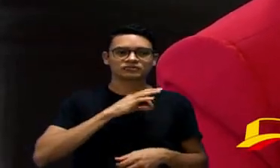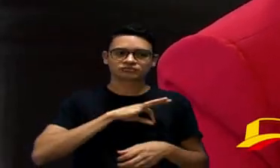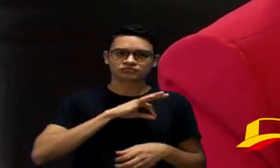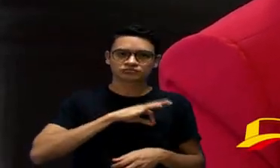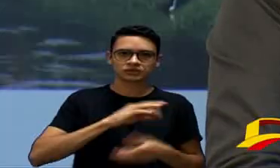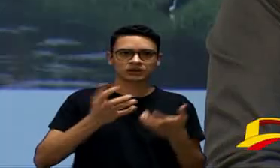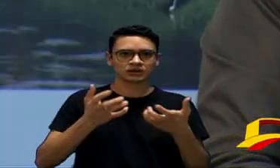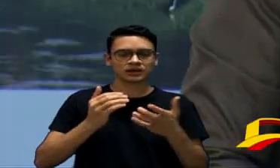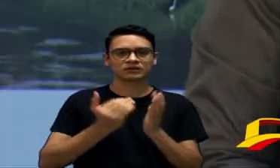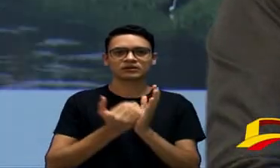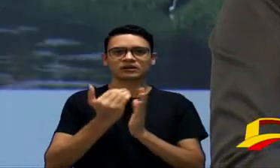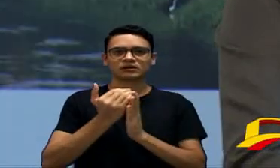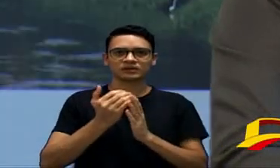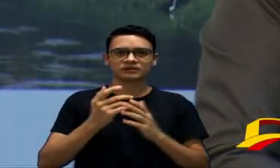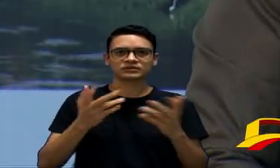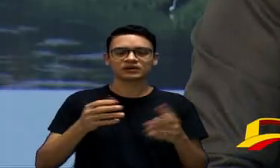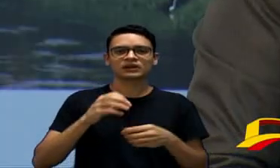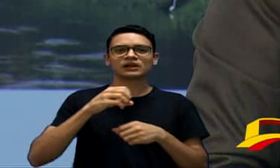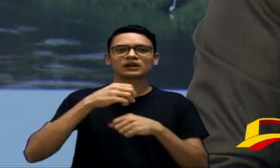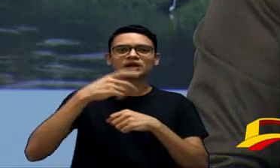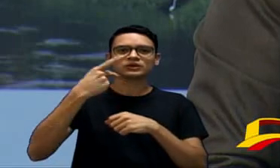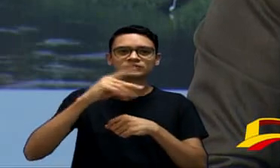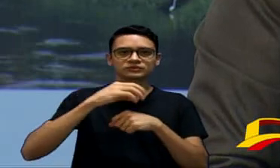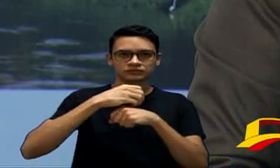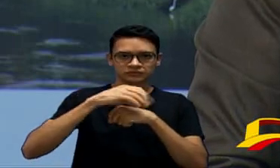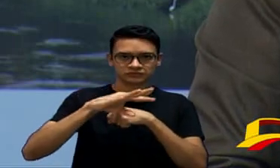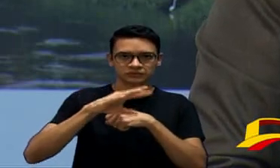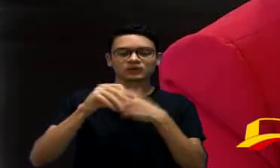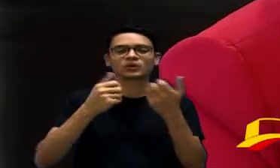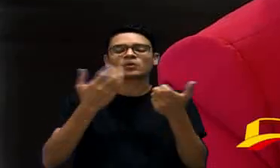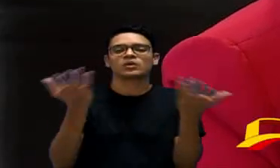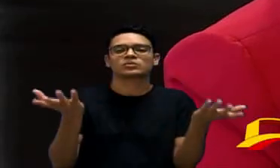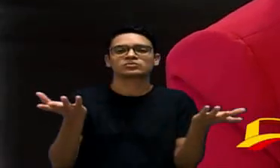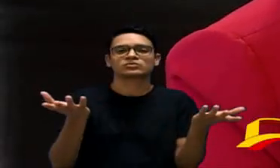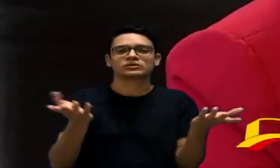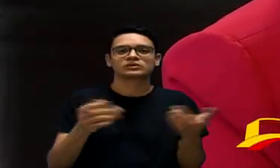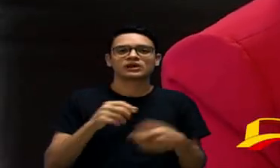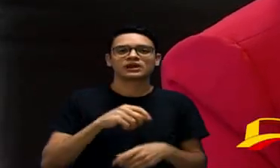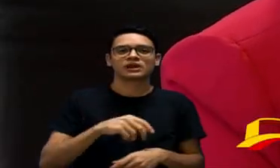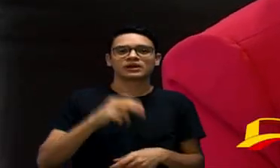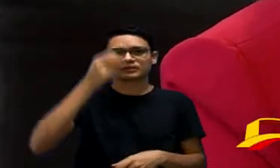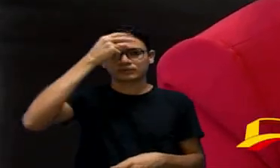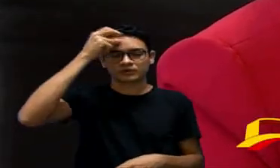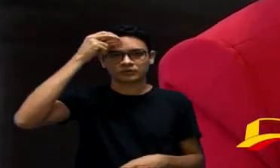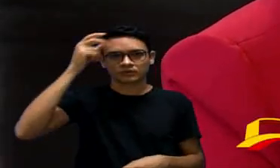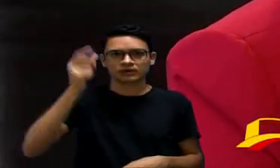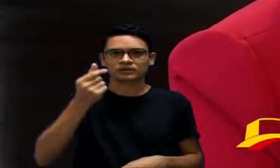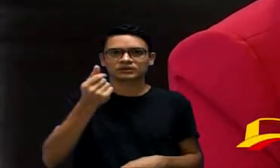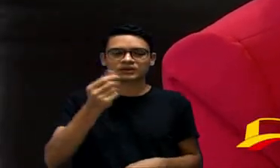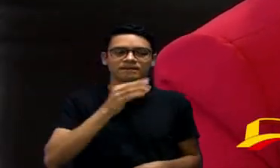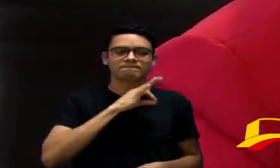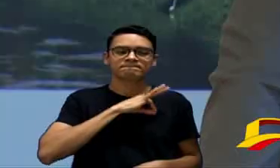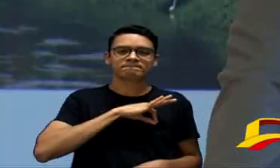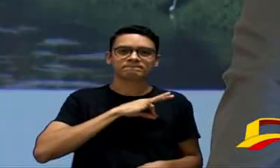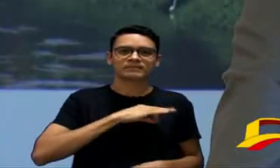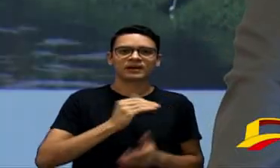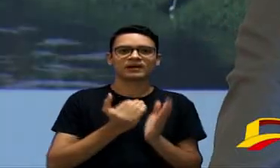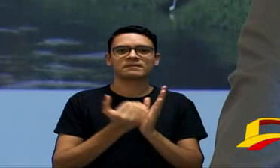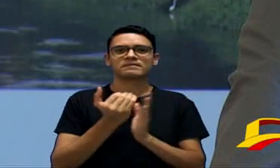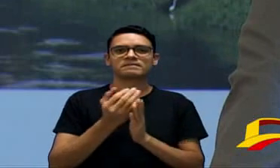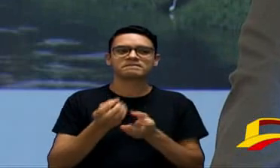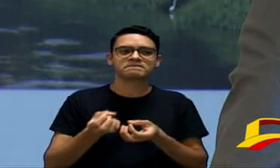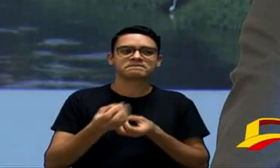Mas qual seria a sugestão? Qual seria a sugestão da vereadora, então? O governador pagar melhores salários. Mas como? E a prefeitura não precisar ficar